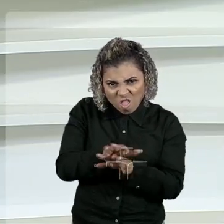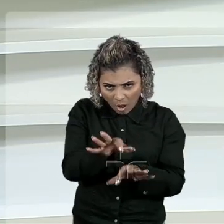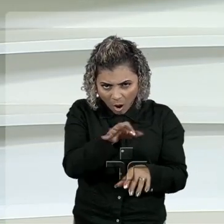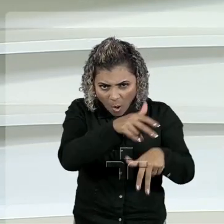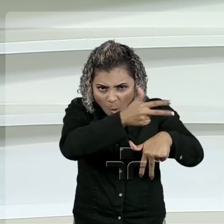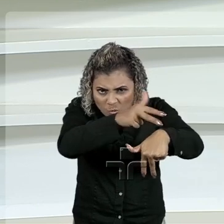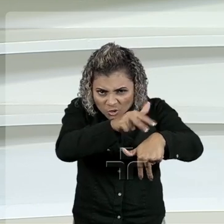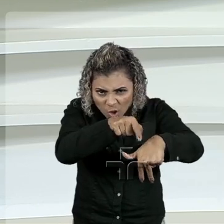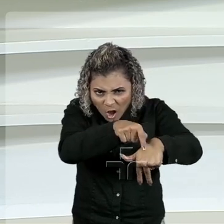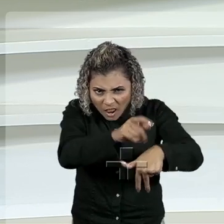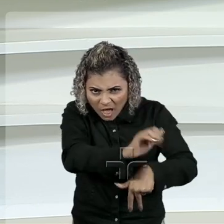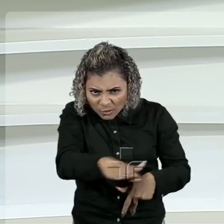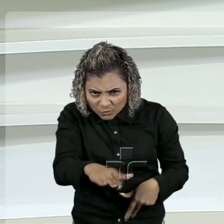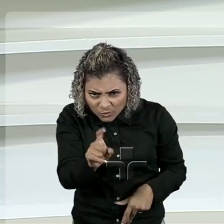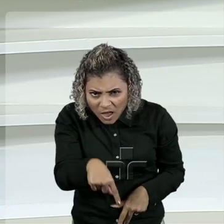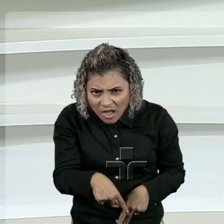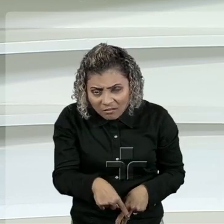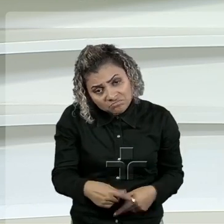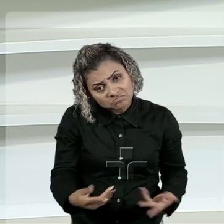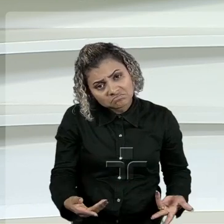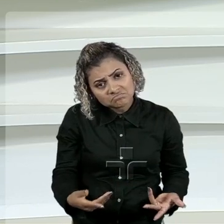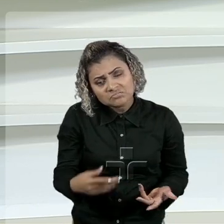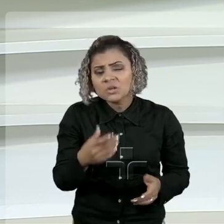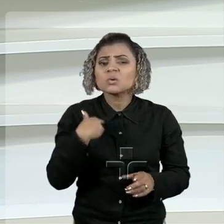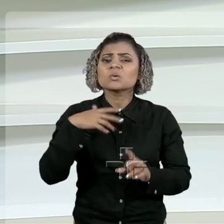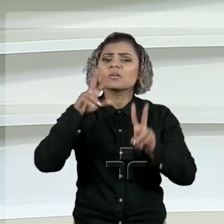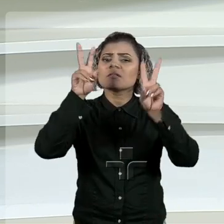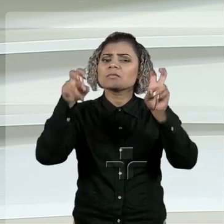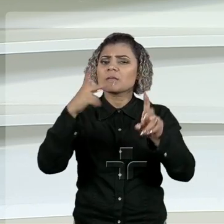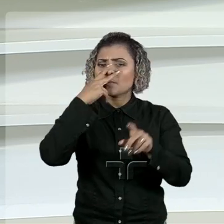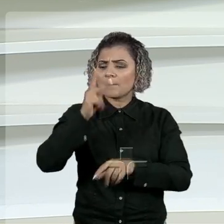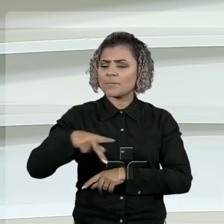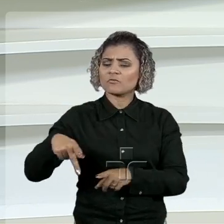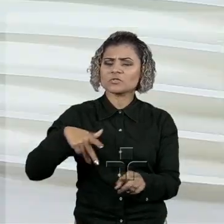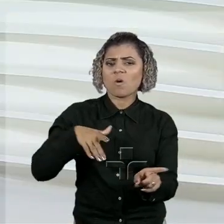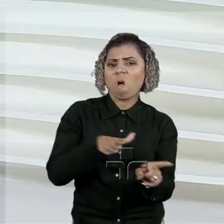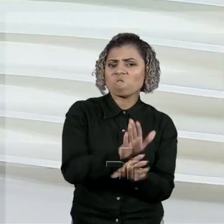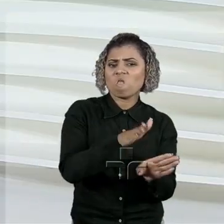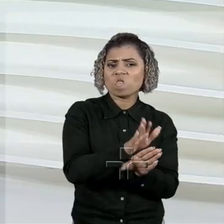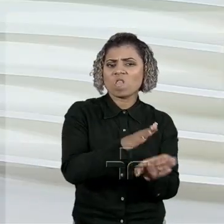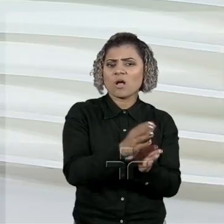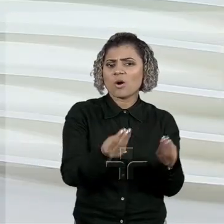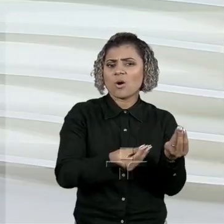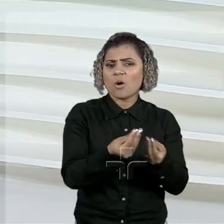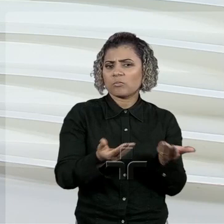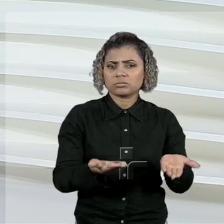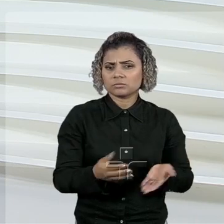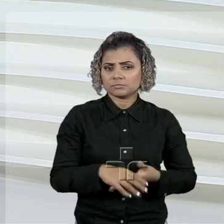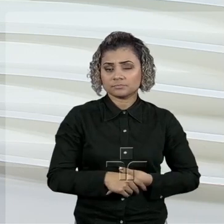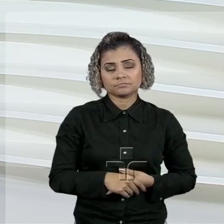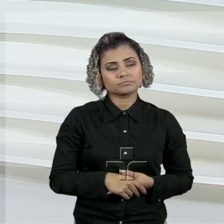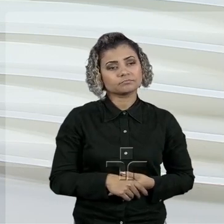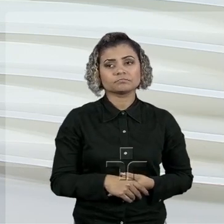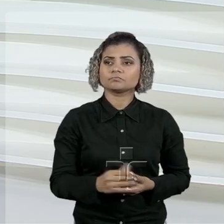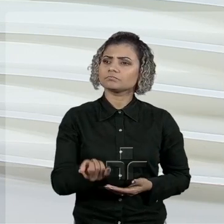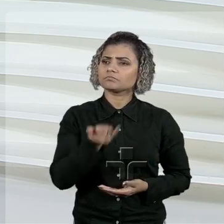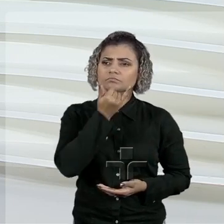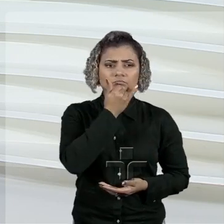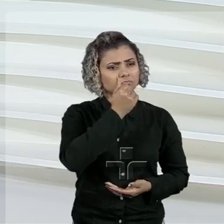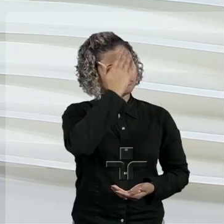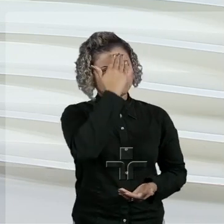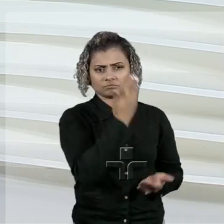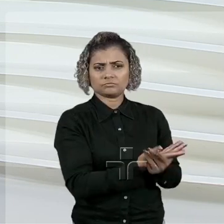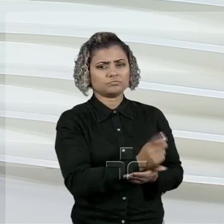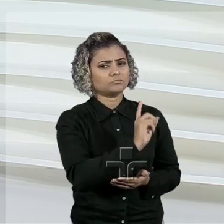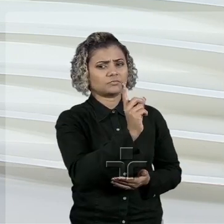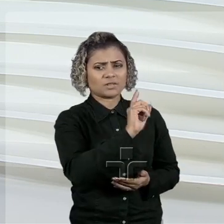que o secretário de Educação de São Paulo pensa sobre doutrinação de professores na sala de aula? Não acredito que esse seja o